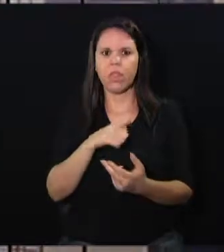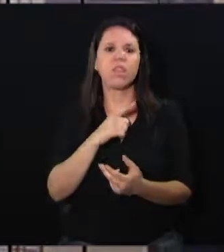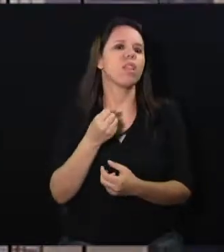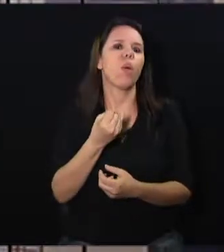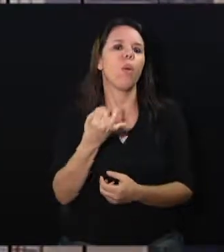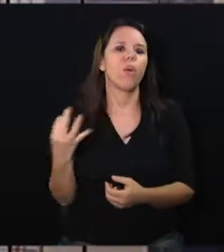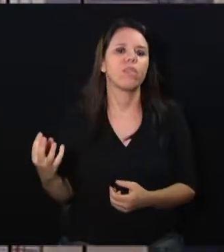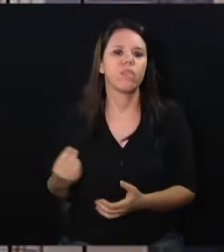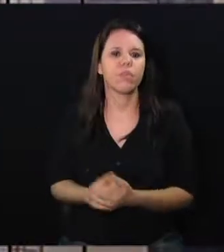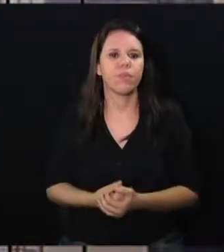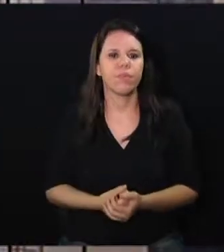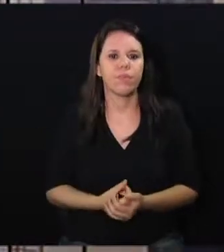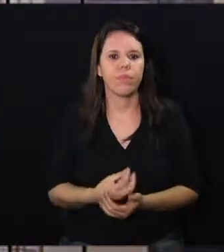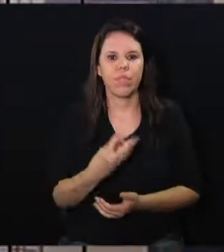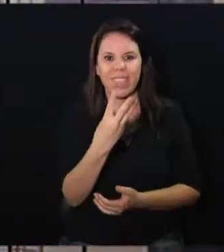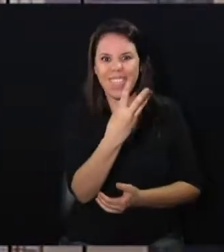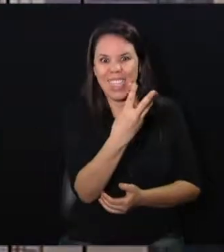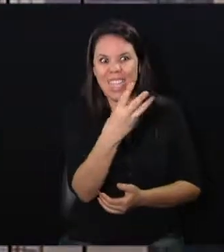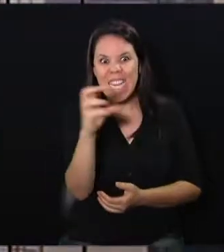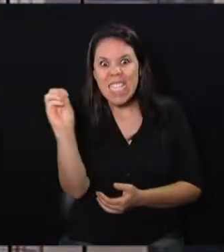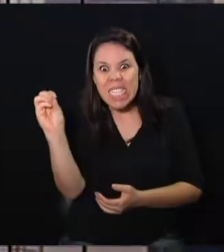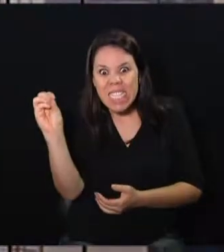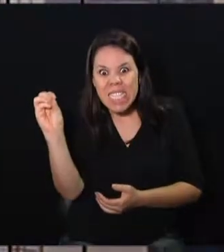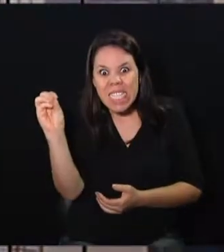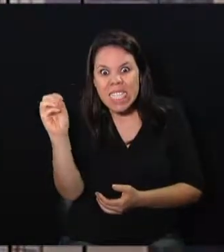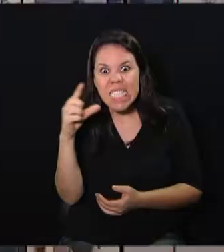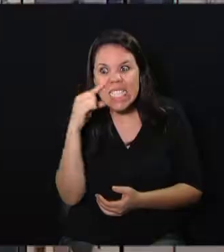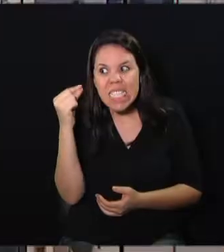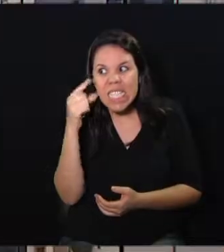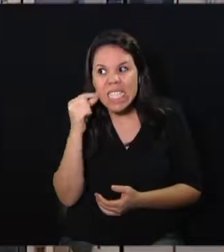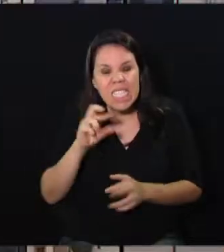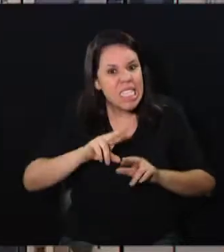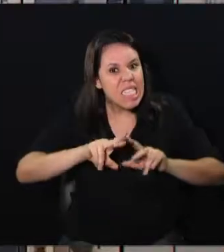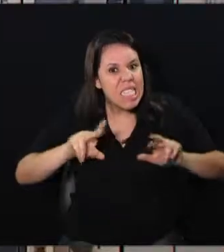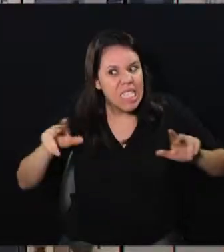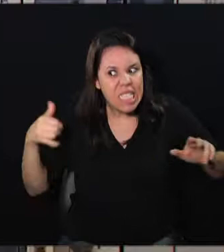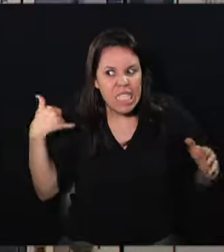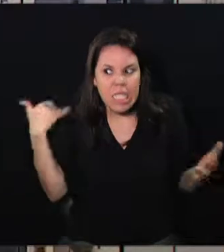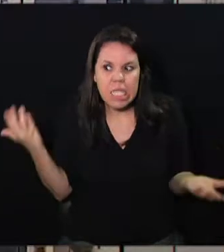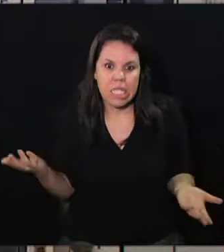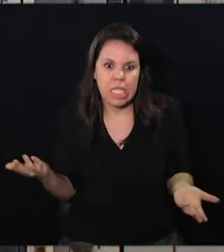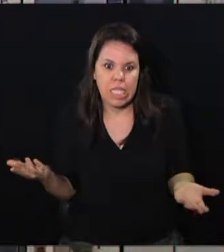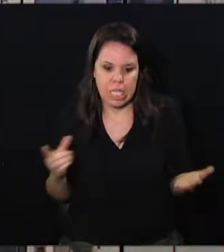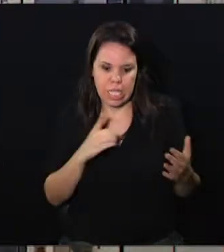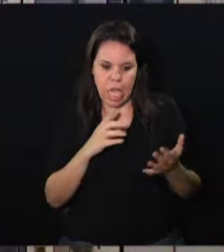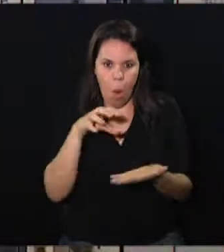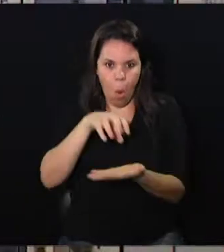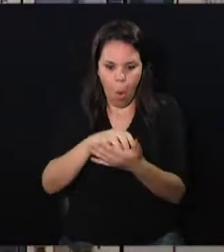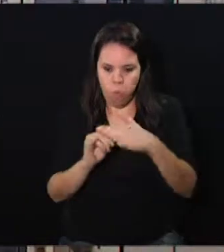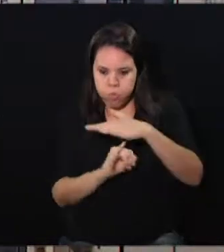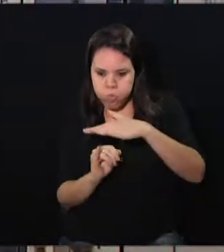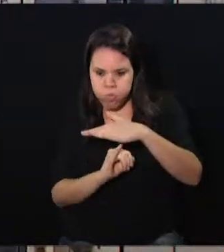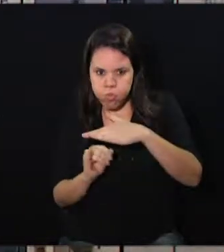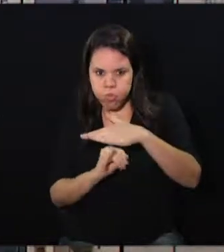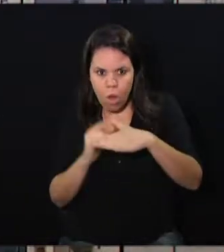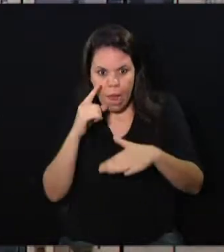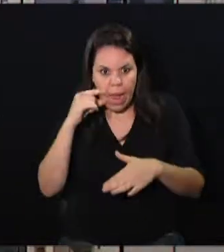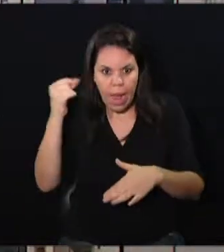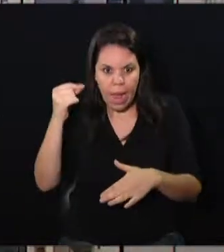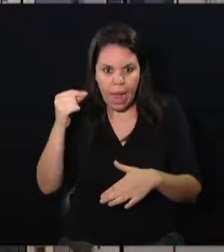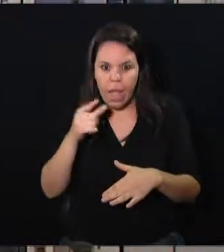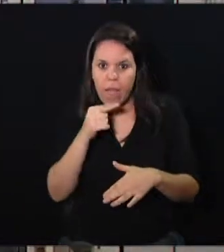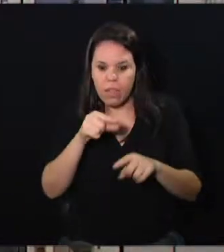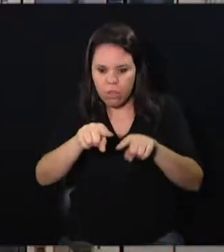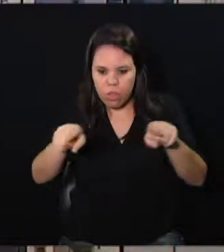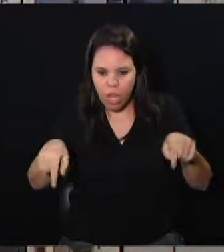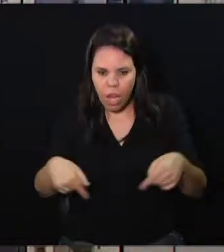aproximadamente 300 gatos de todas as idades. A ONG Gatos da Lagoa fornece 800